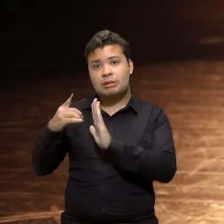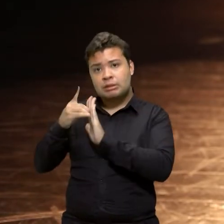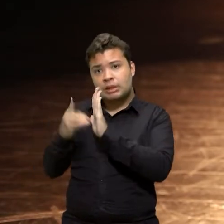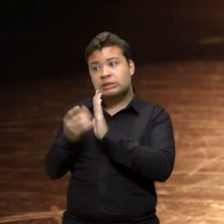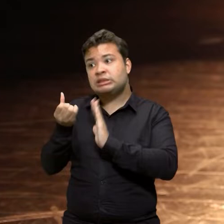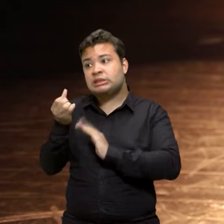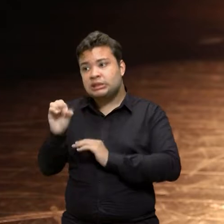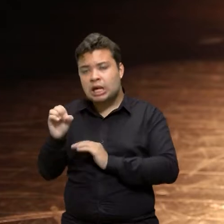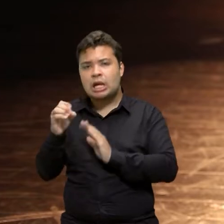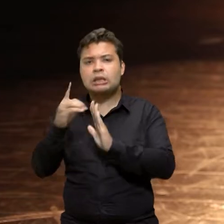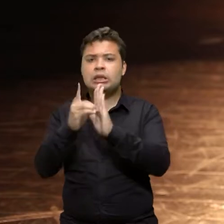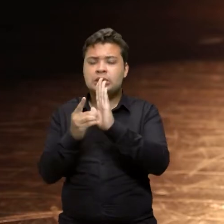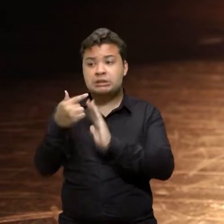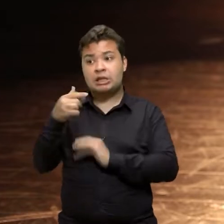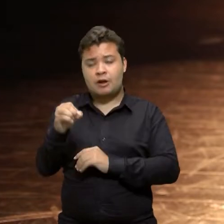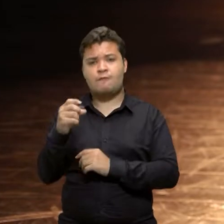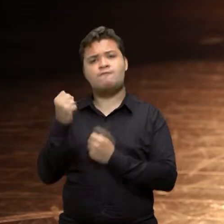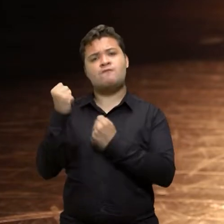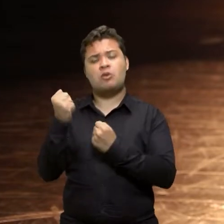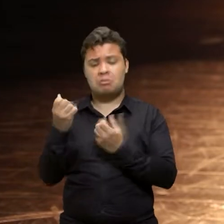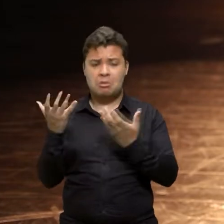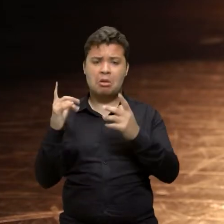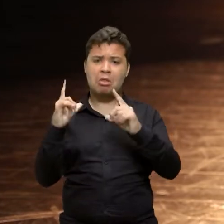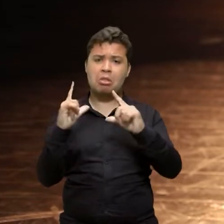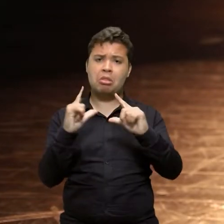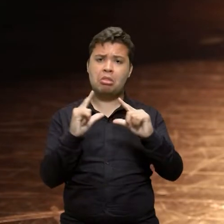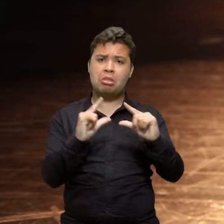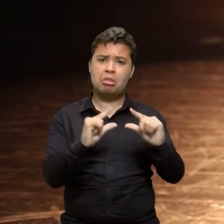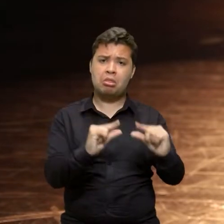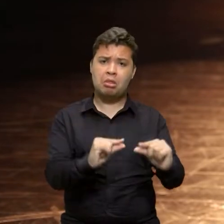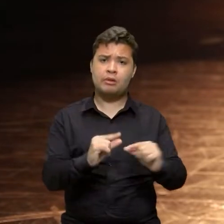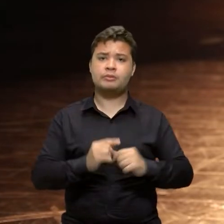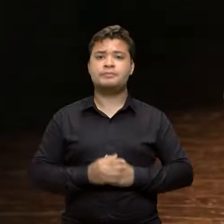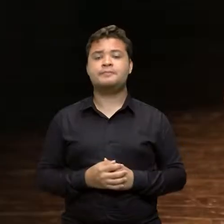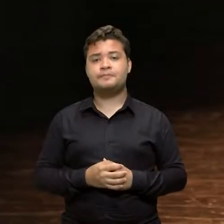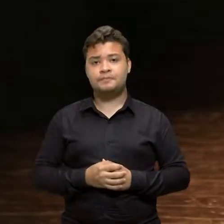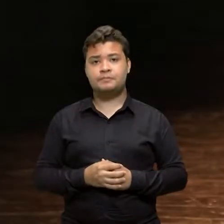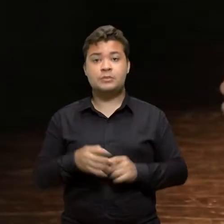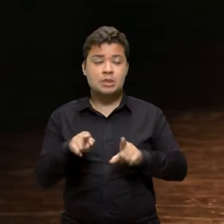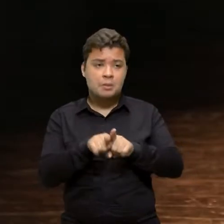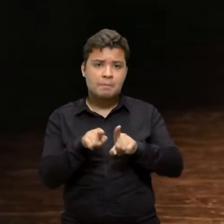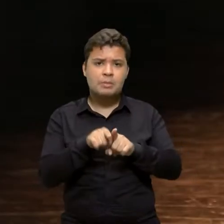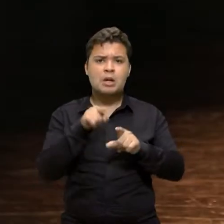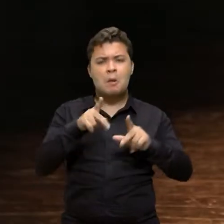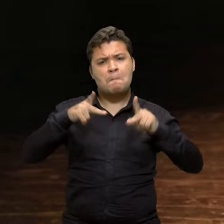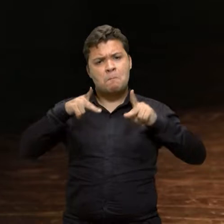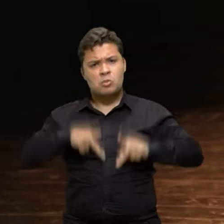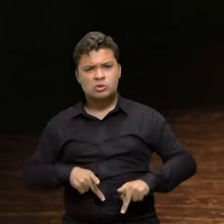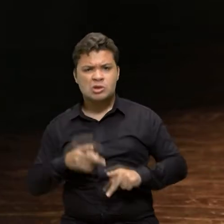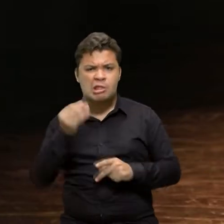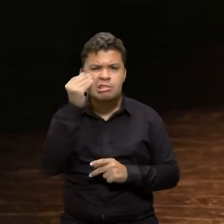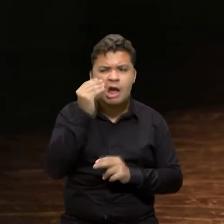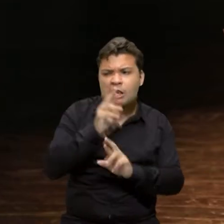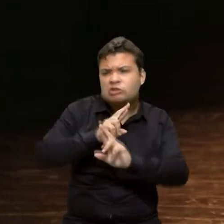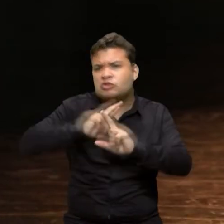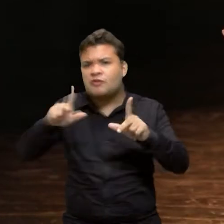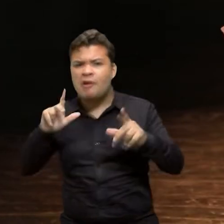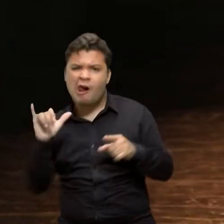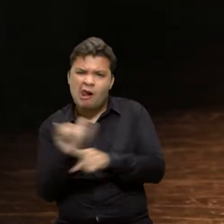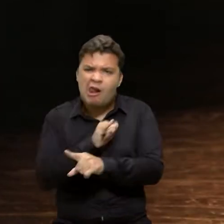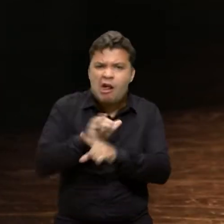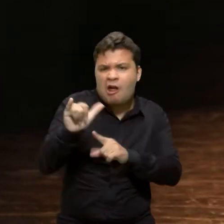tão forte ali na década de 60, tão forte na década de 70 também, né? A diminuição dessa postura